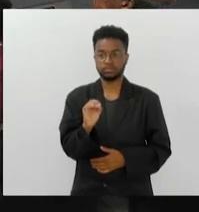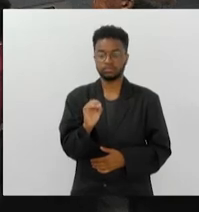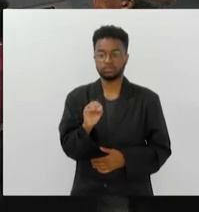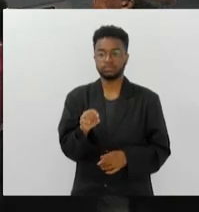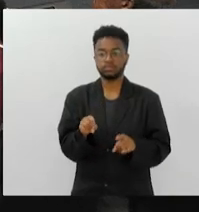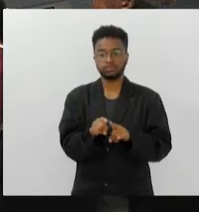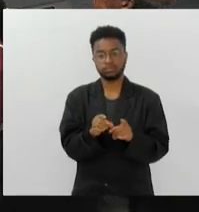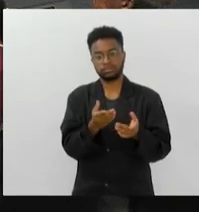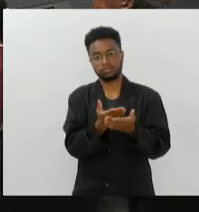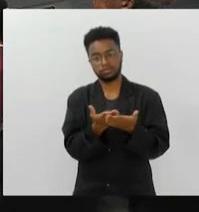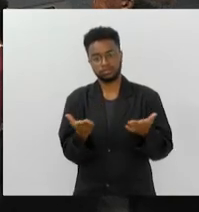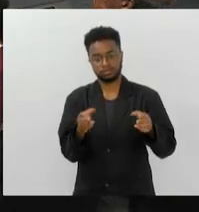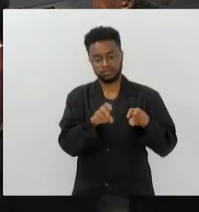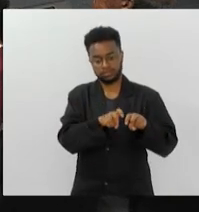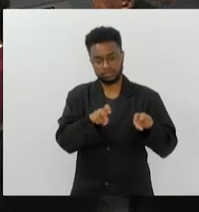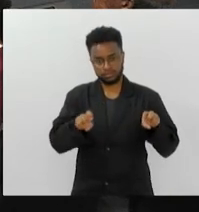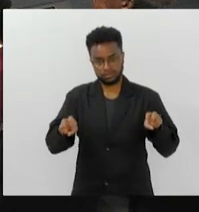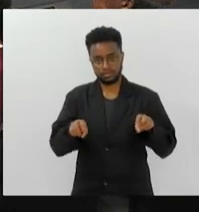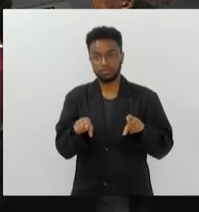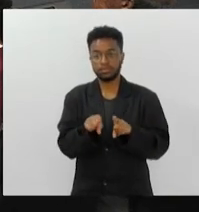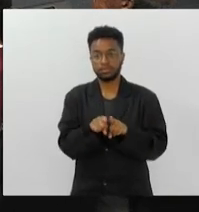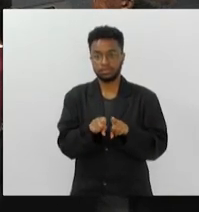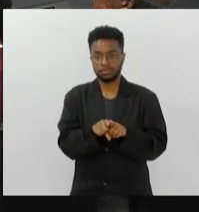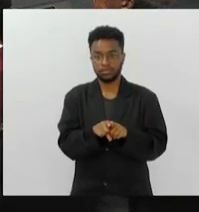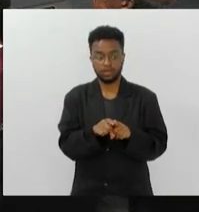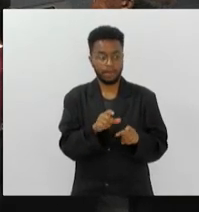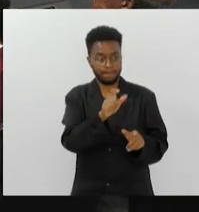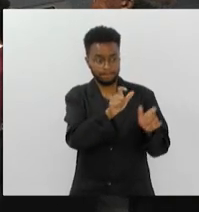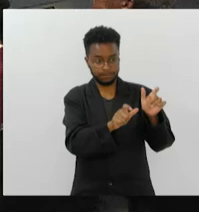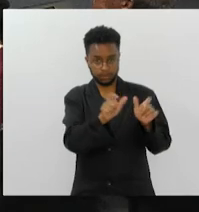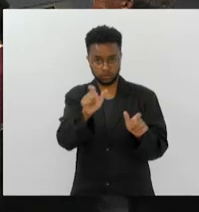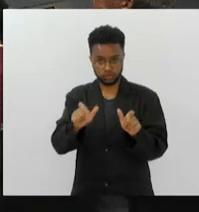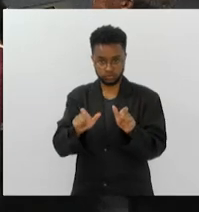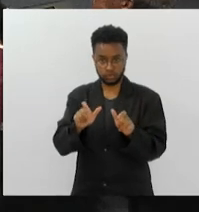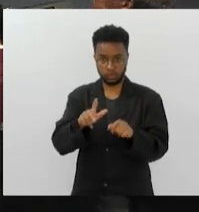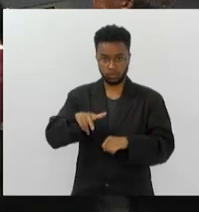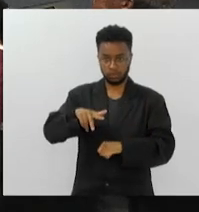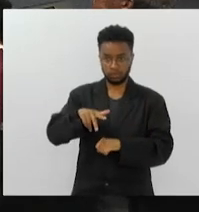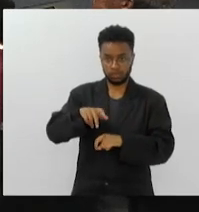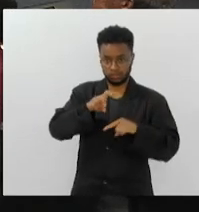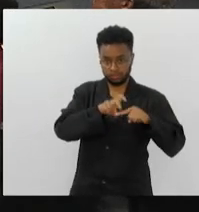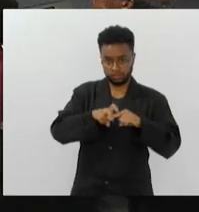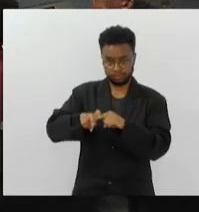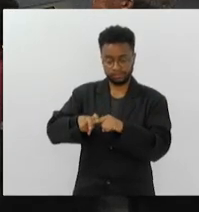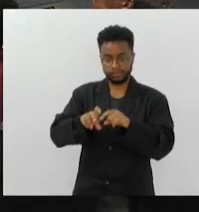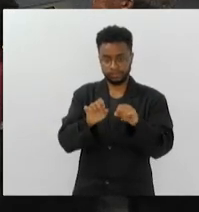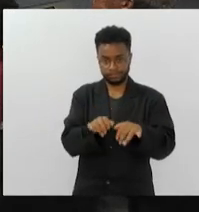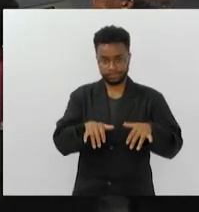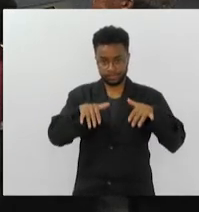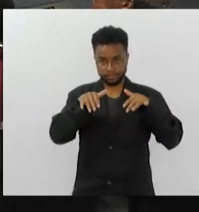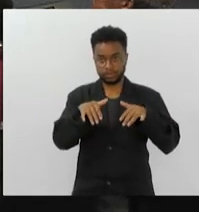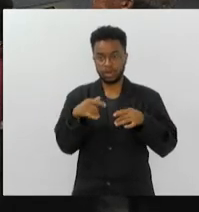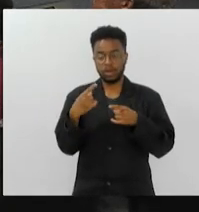demais autoridades na mesa e as autoridades também que estão presentes na plateia,